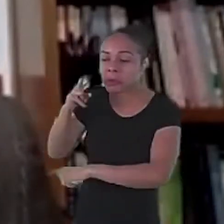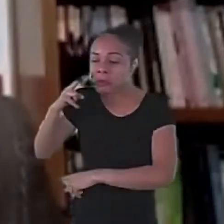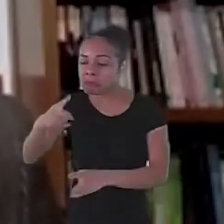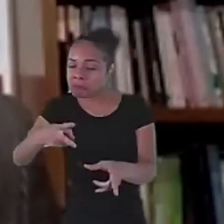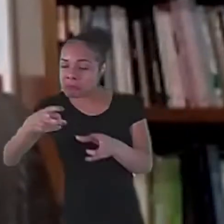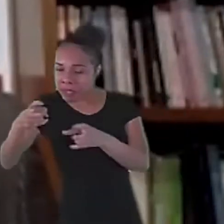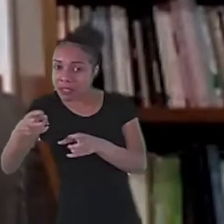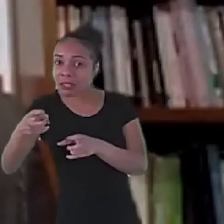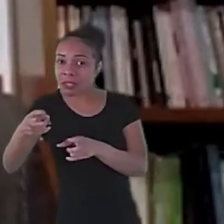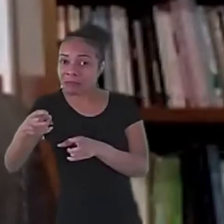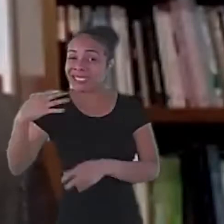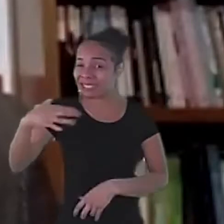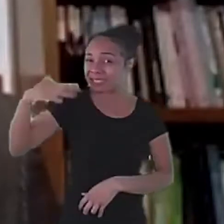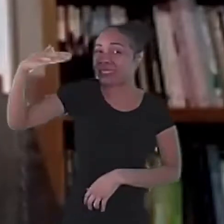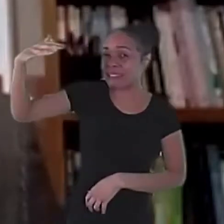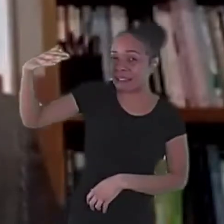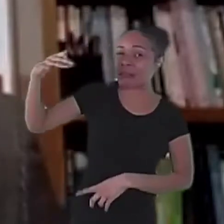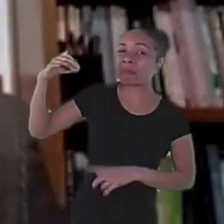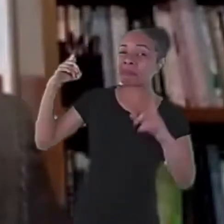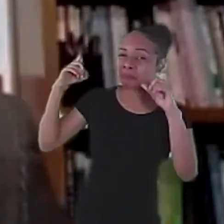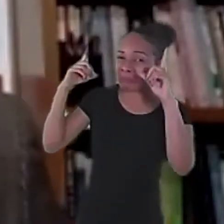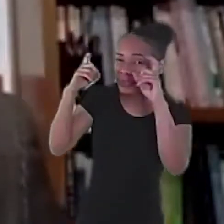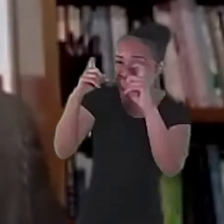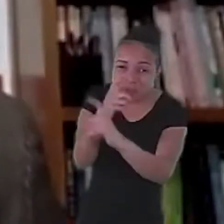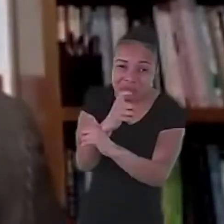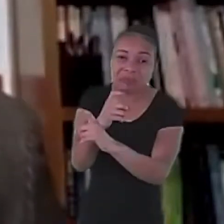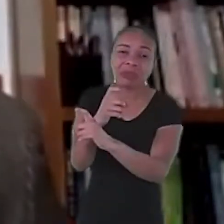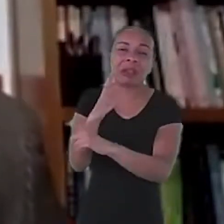difícil, embora ele tenha